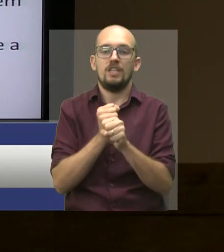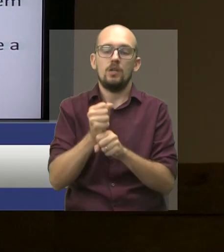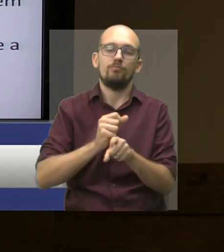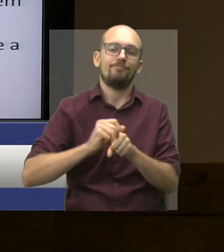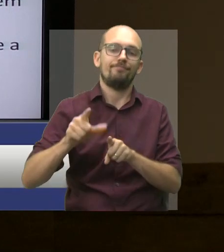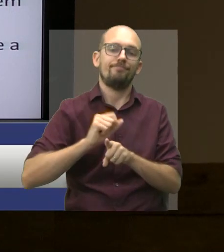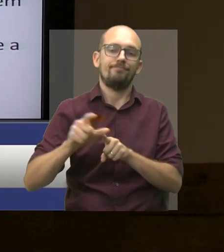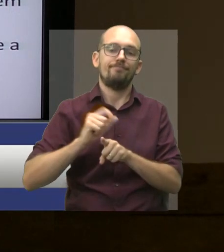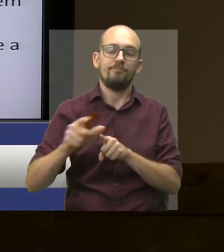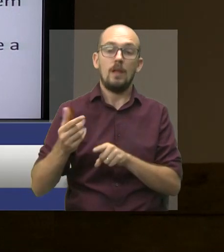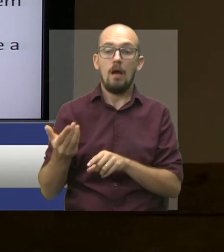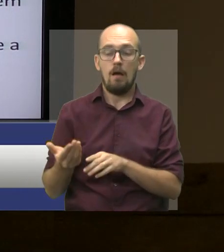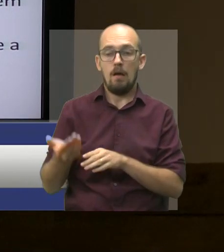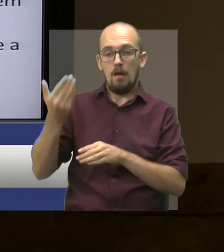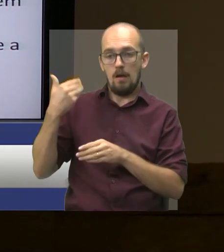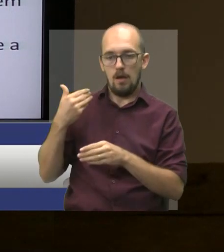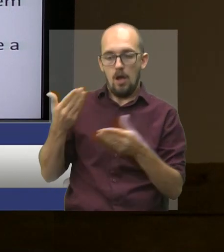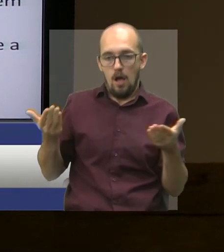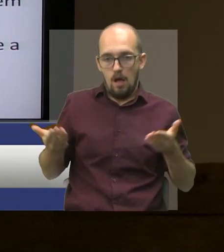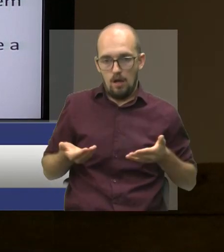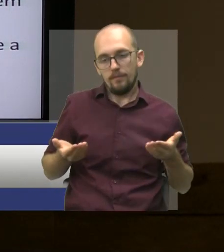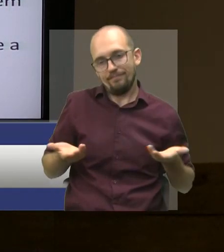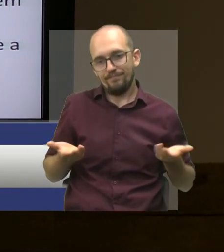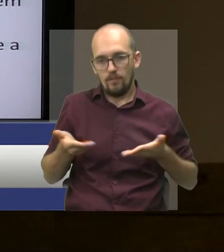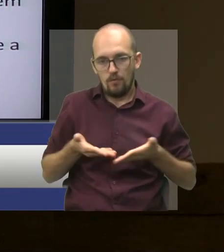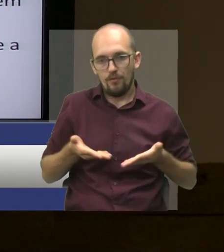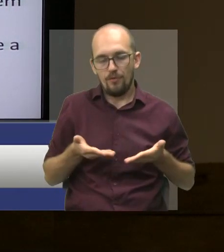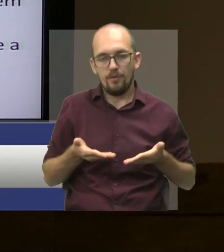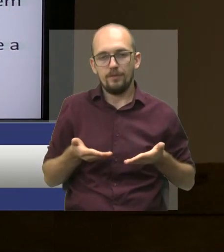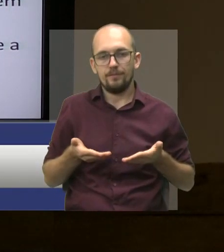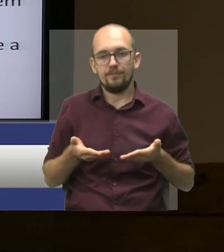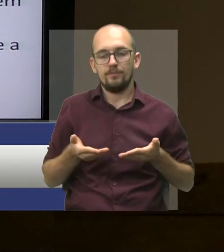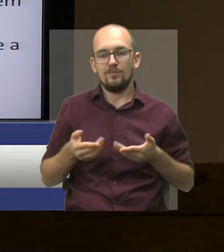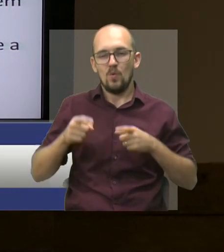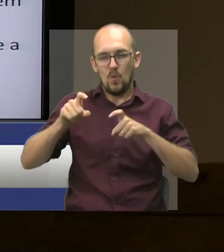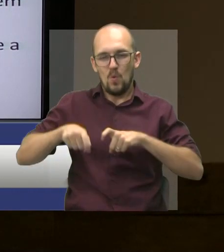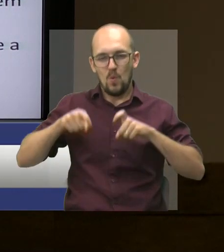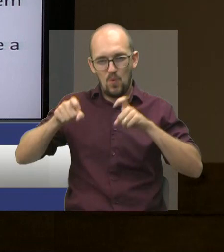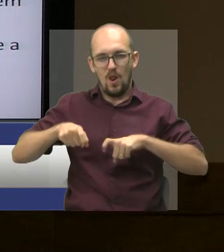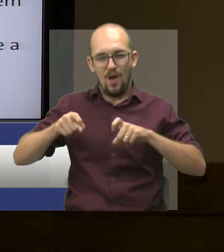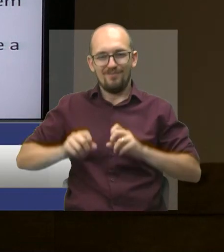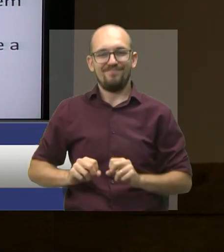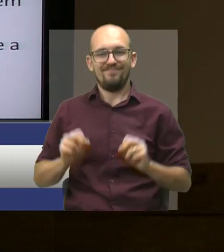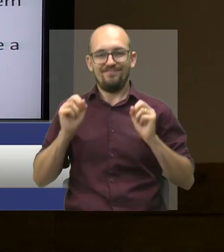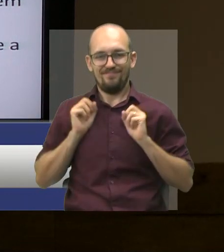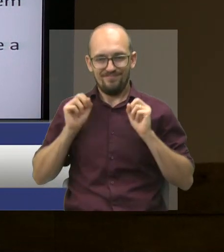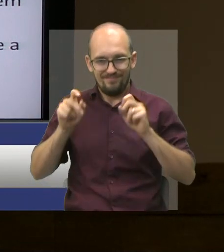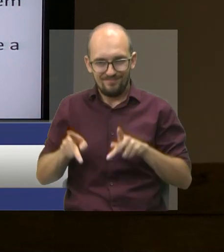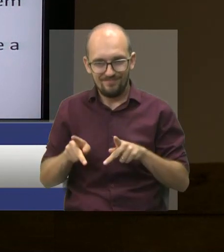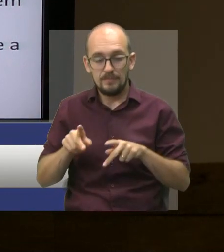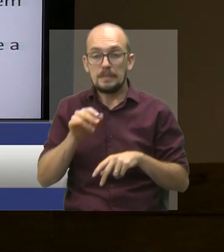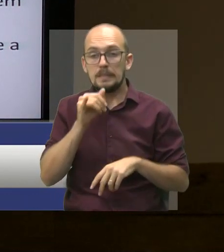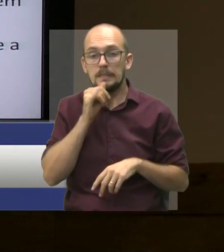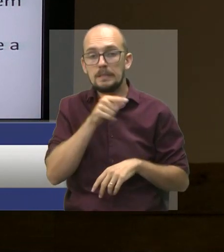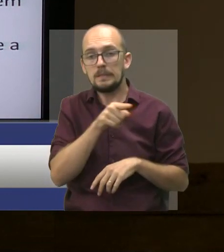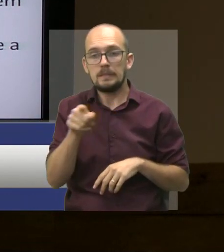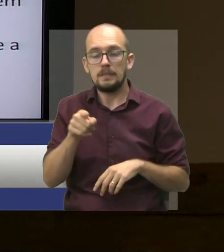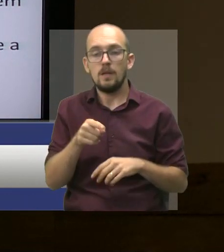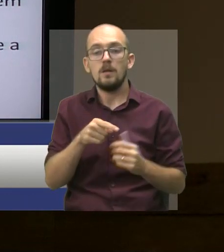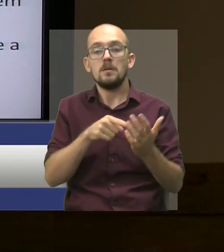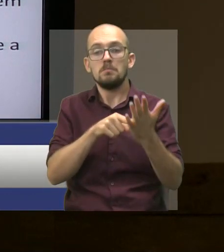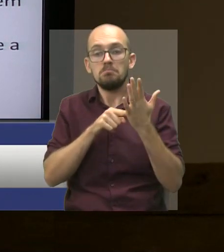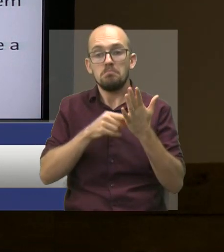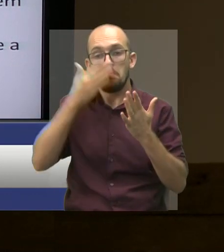mais a contribuição a concessão da aposentadoria rural para aquele que comprova o exercício